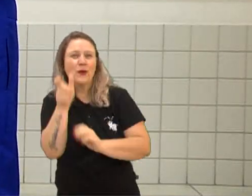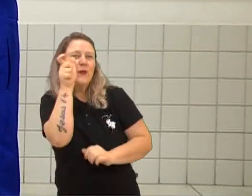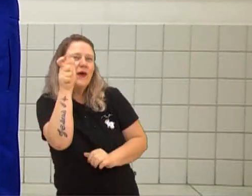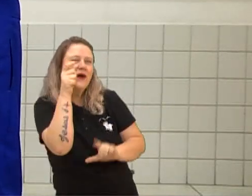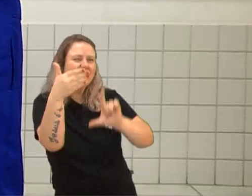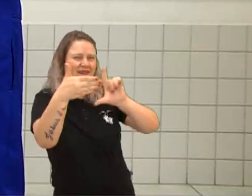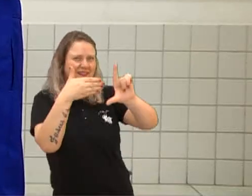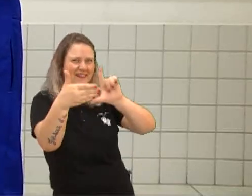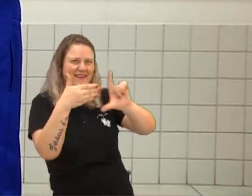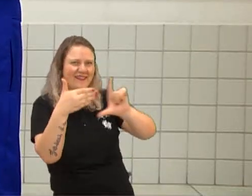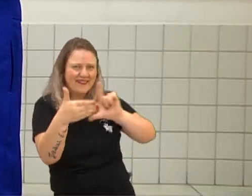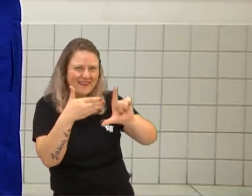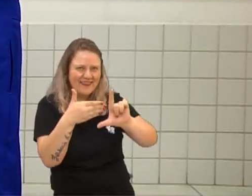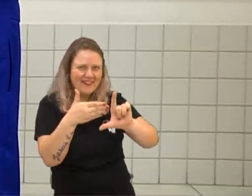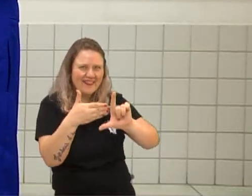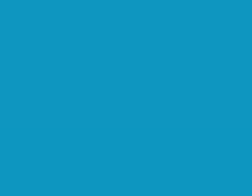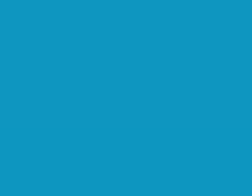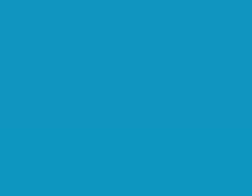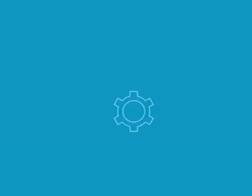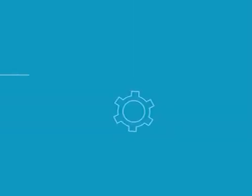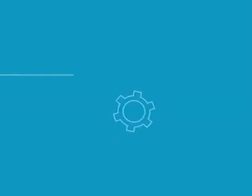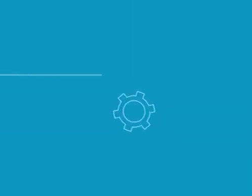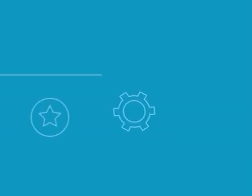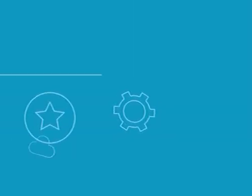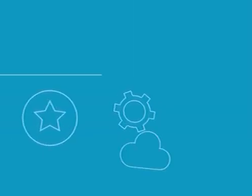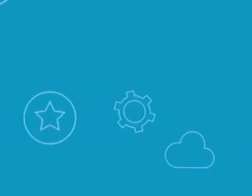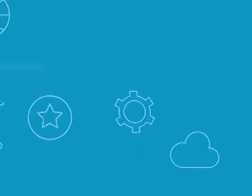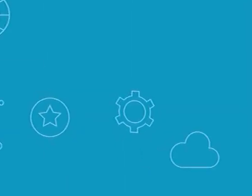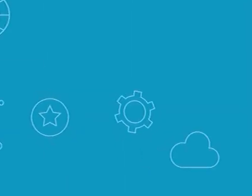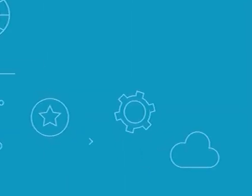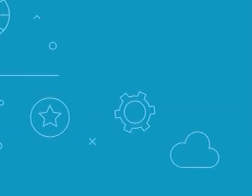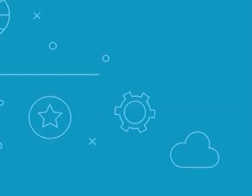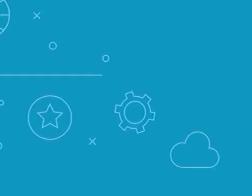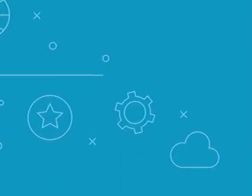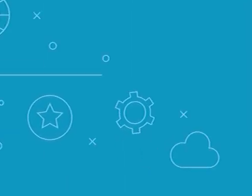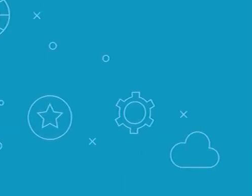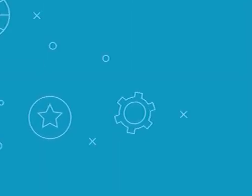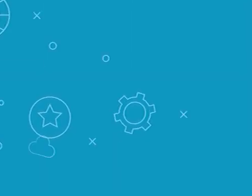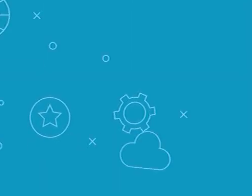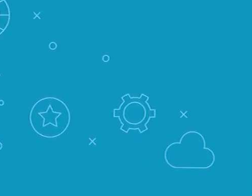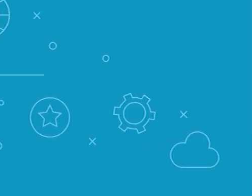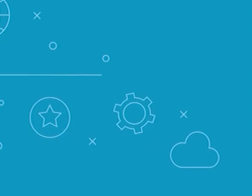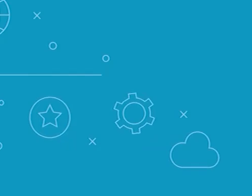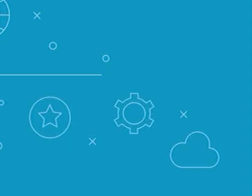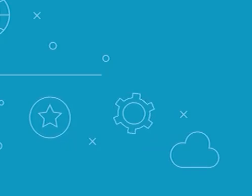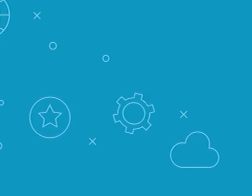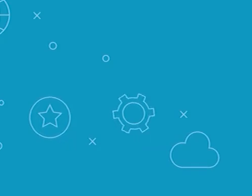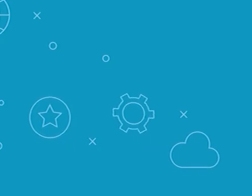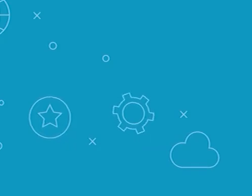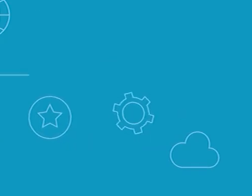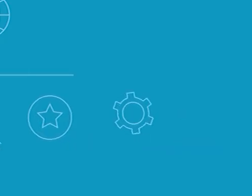acompanhando as videoaulas e as aulas ao vivo.